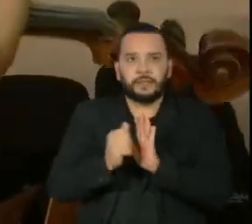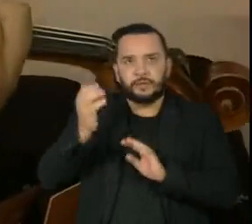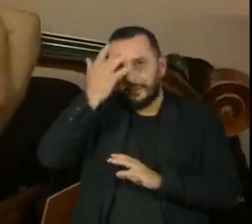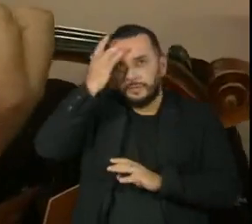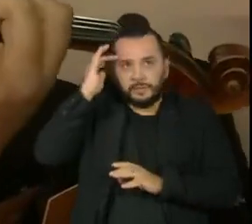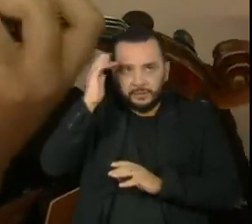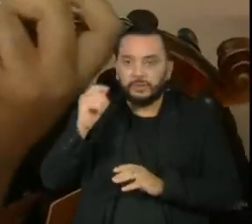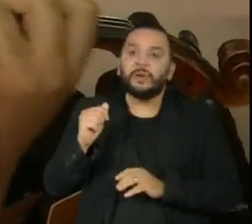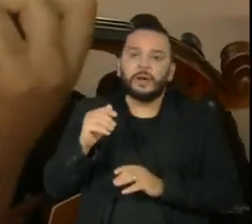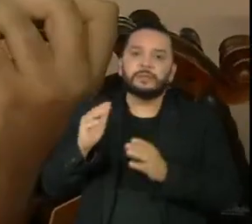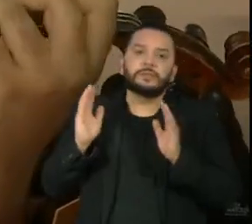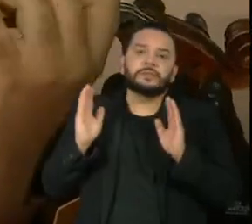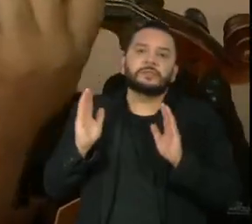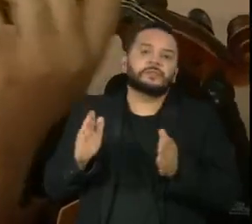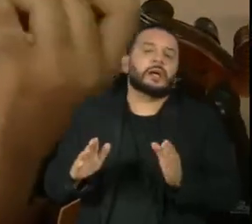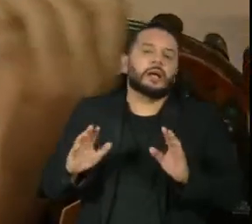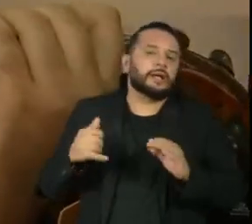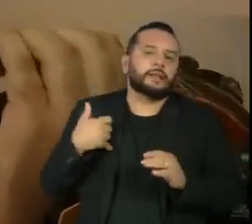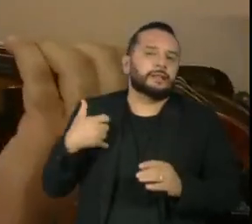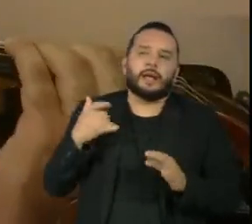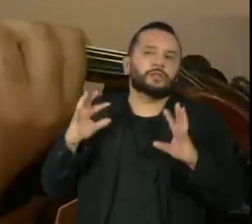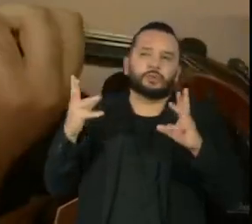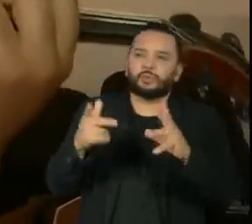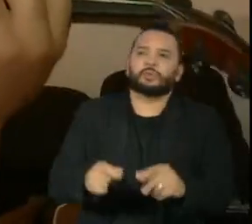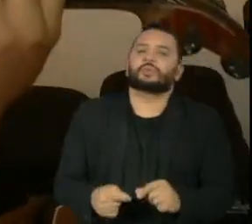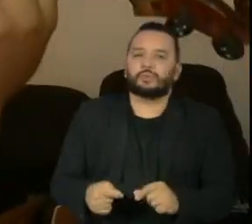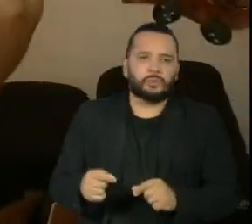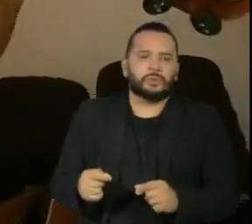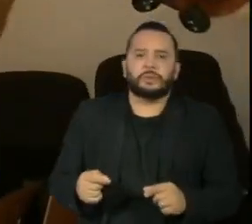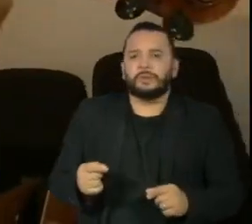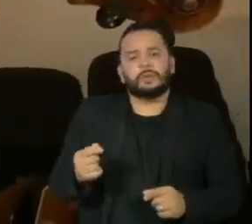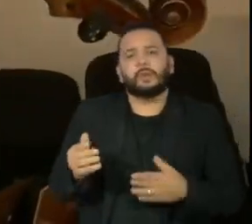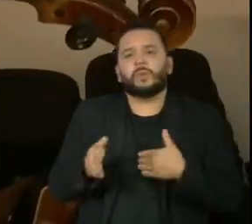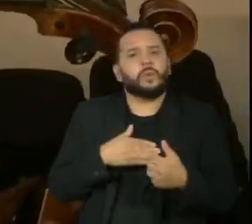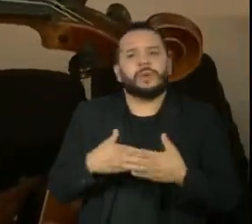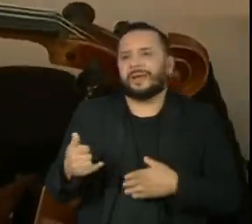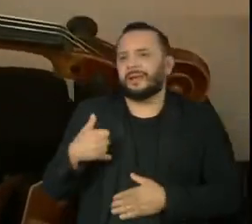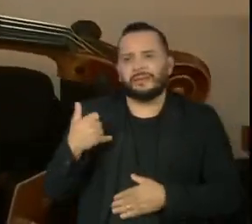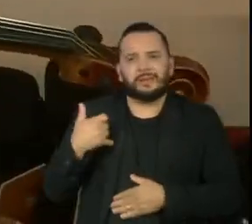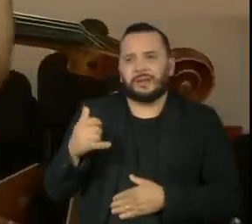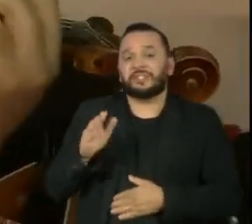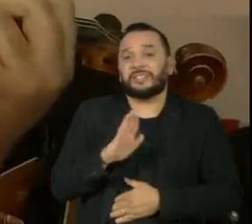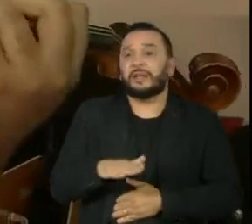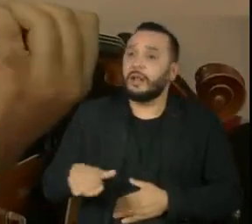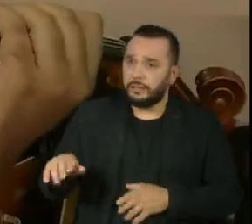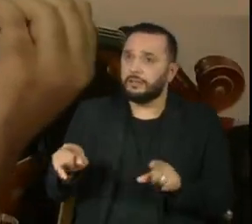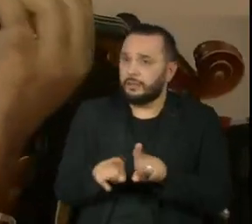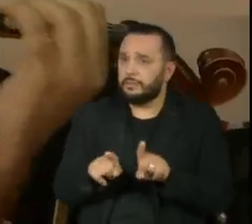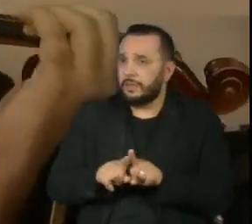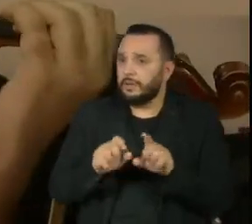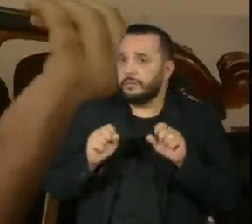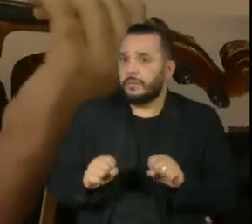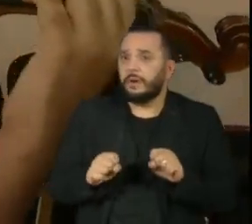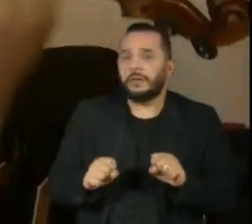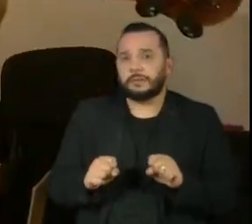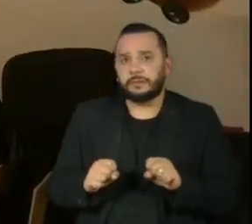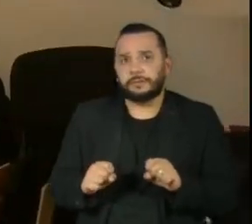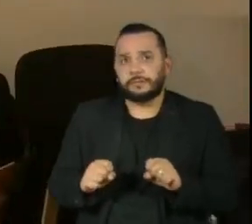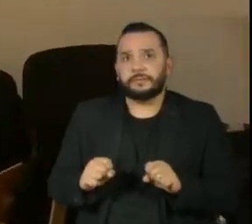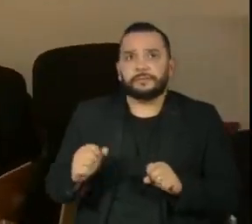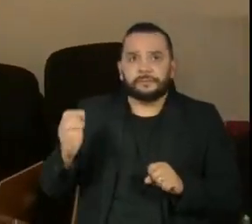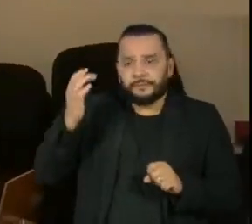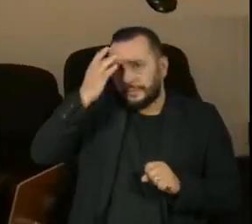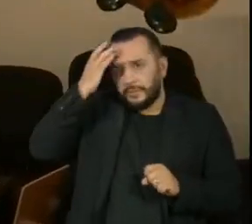pessoas de absolutamente todas as idades, não tem idade mínima, inclusive para as crianças, mas a pessoa tem que